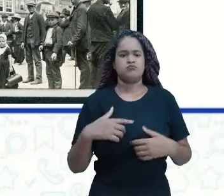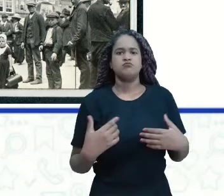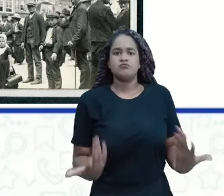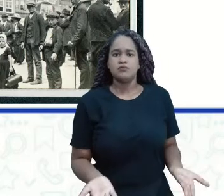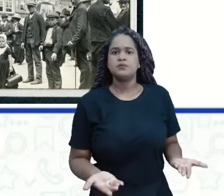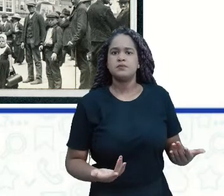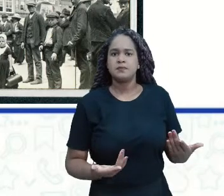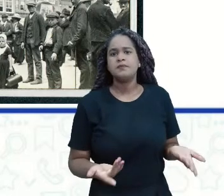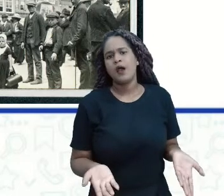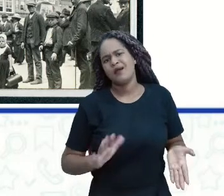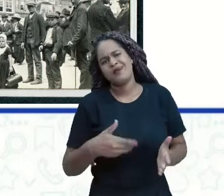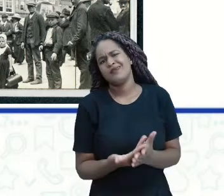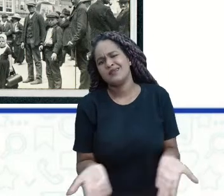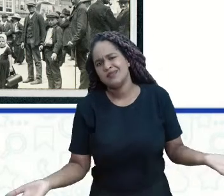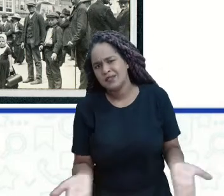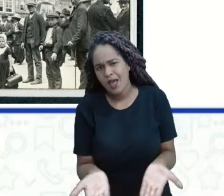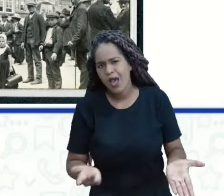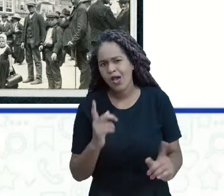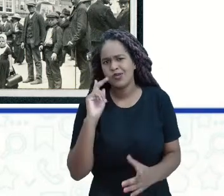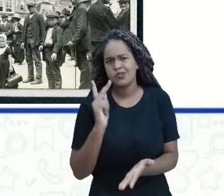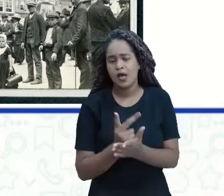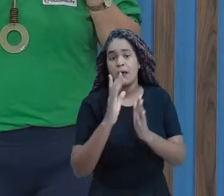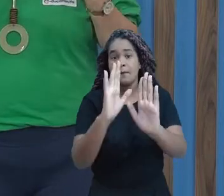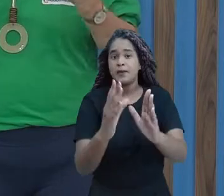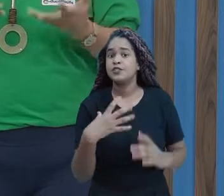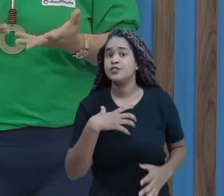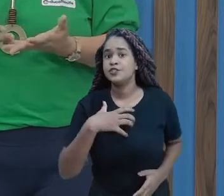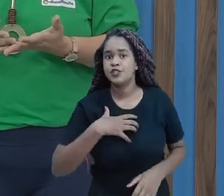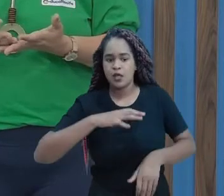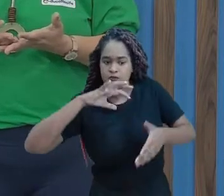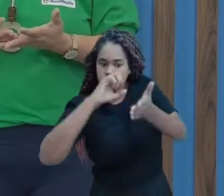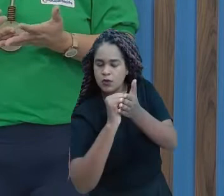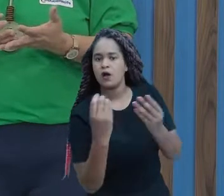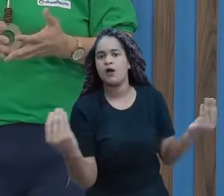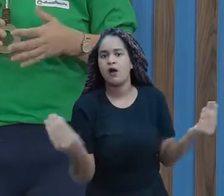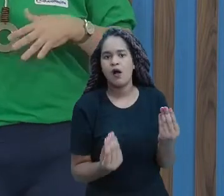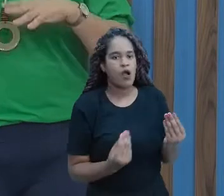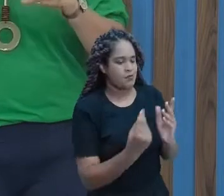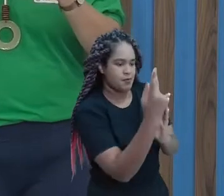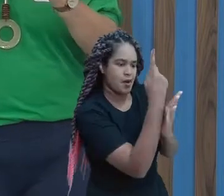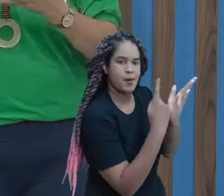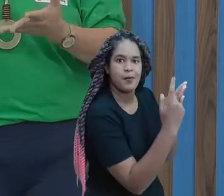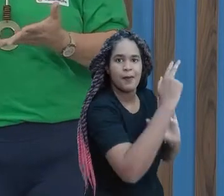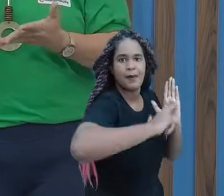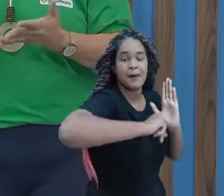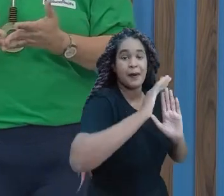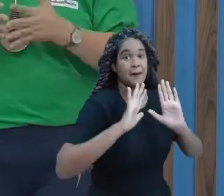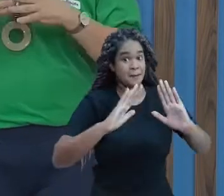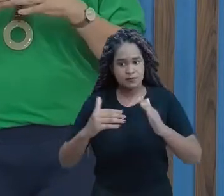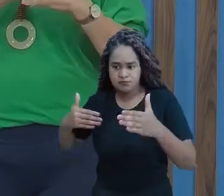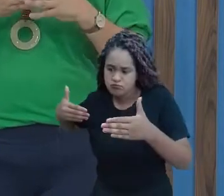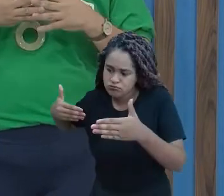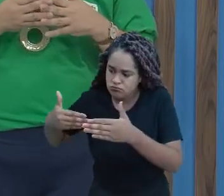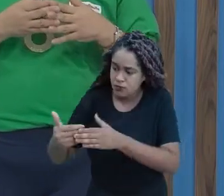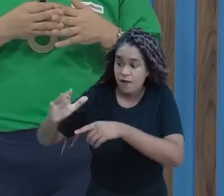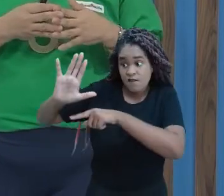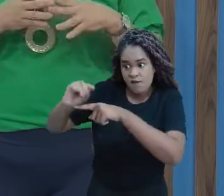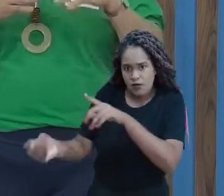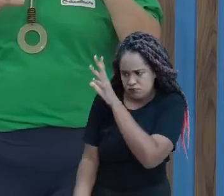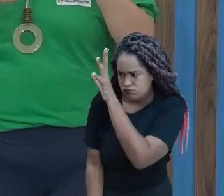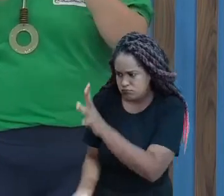uma coisa que ainda ocorre até hoje, mas era a forma de representação que existia. Quando a fotografia foi